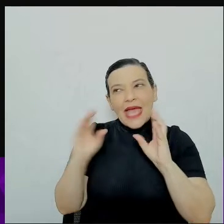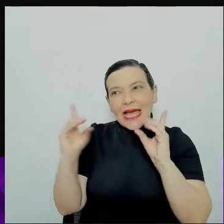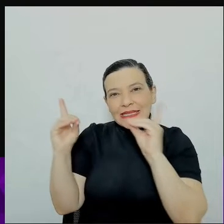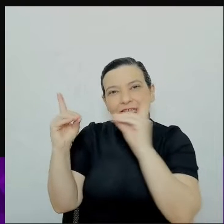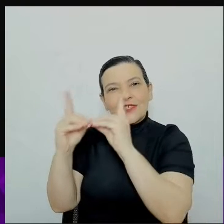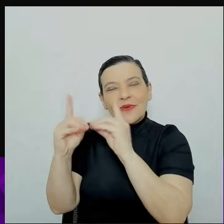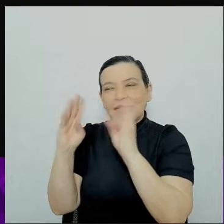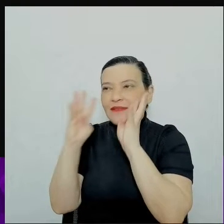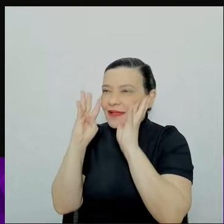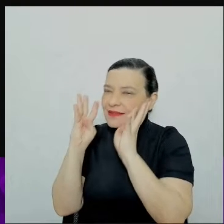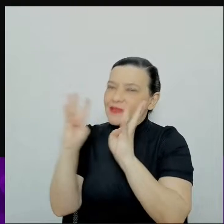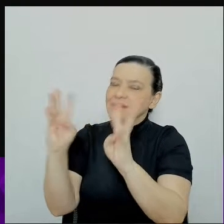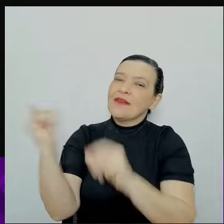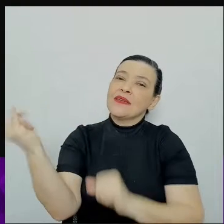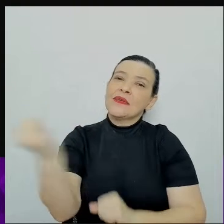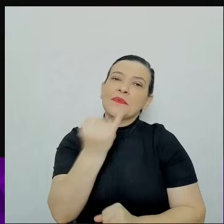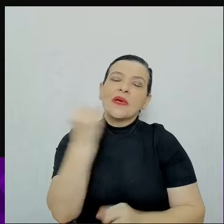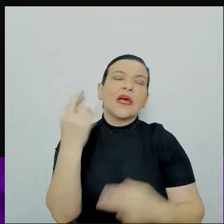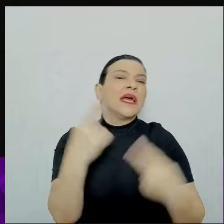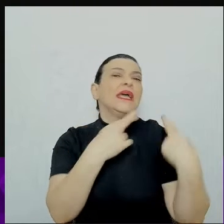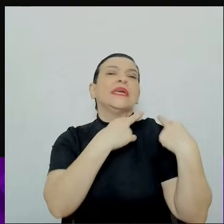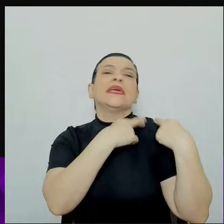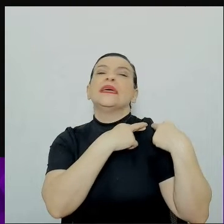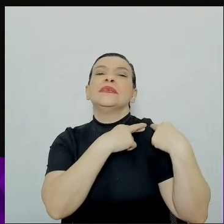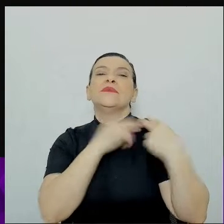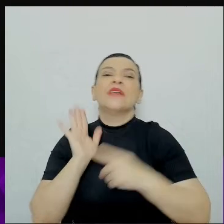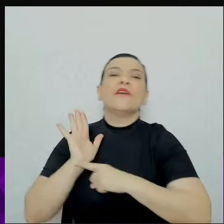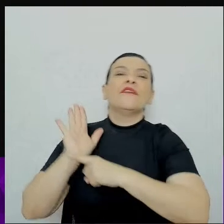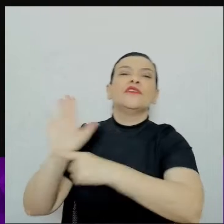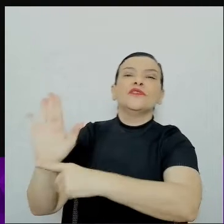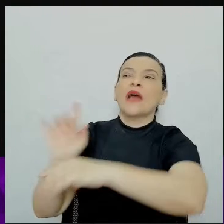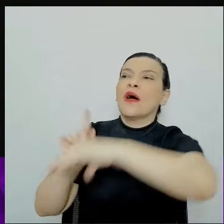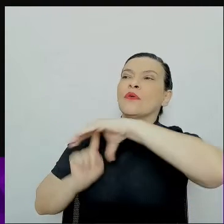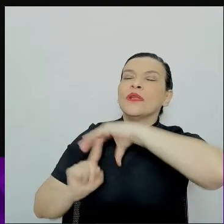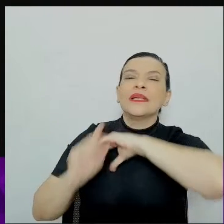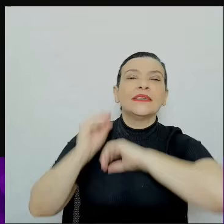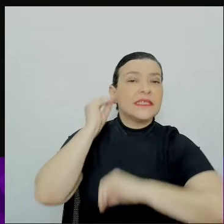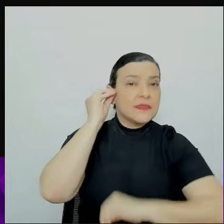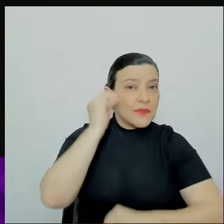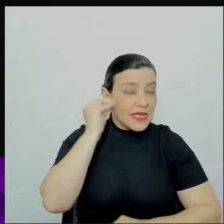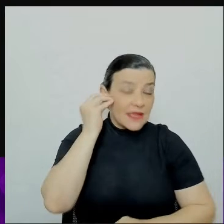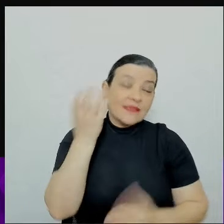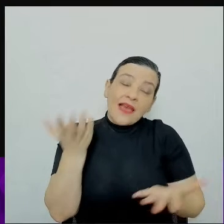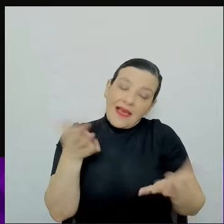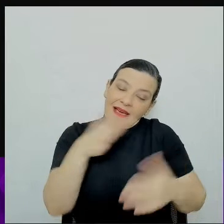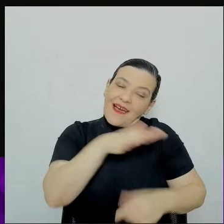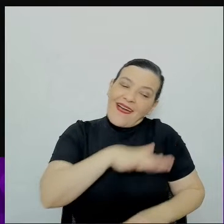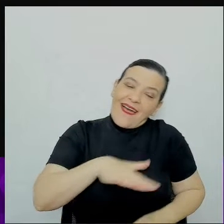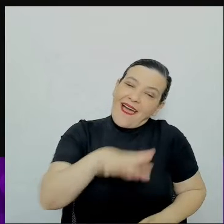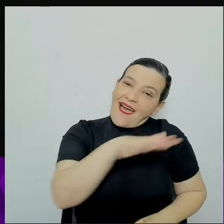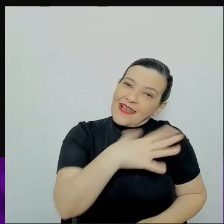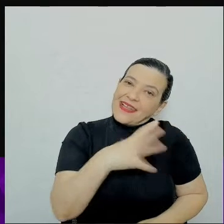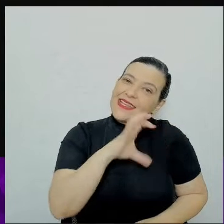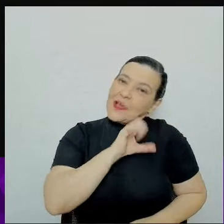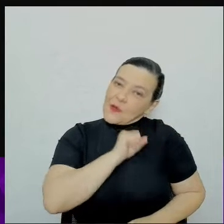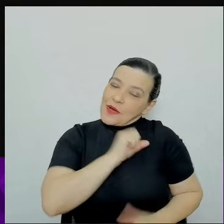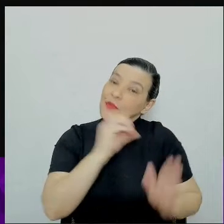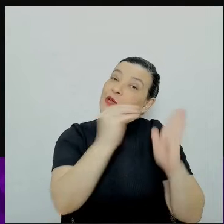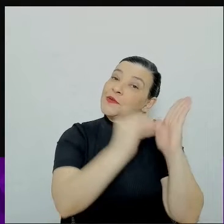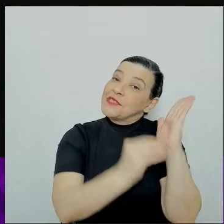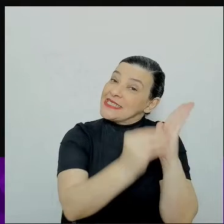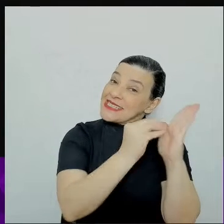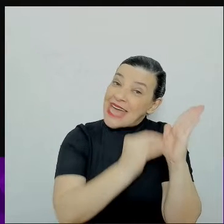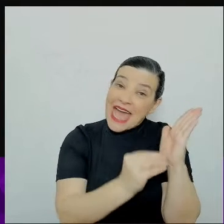responsável por proporcionar as melhores experiências no serviço? E aí eu entro dentro da minha área que eu amo demais, que é o design de serviço. Isso